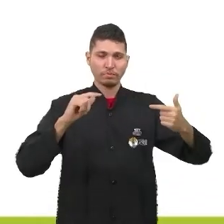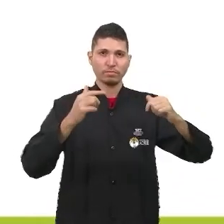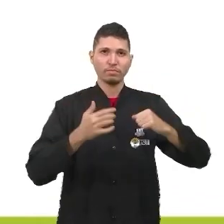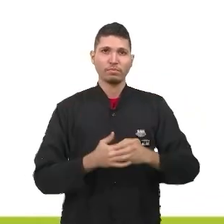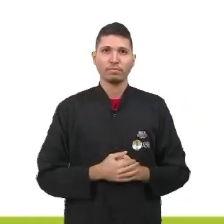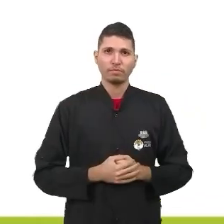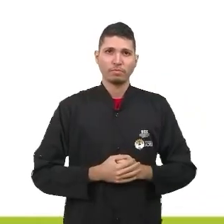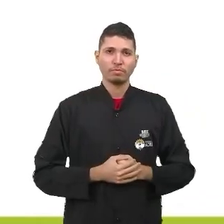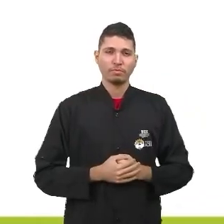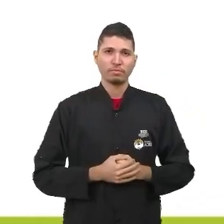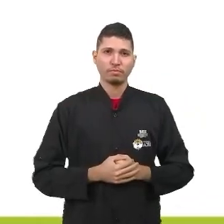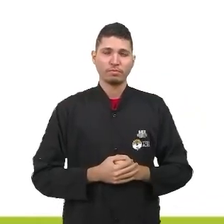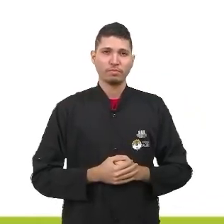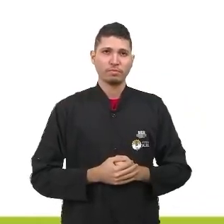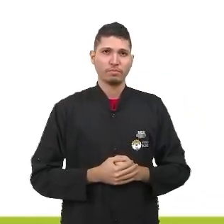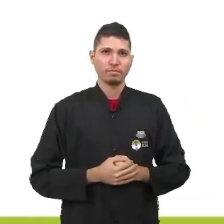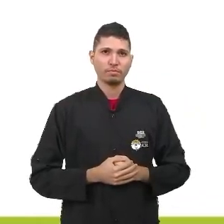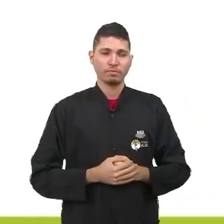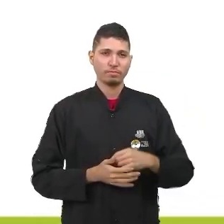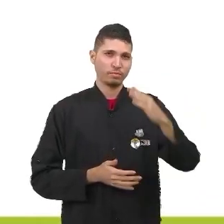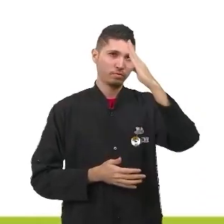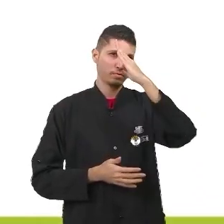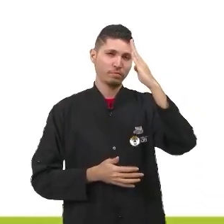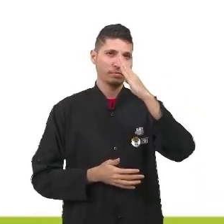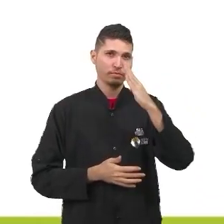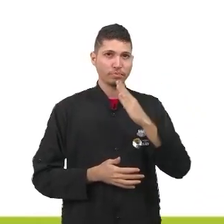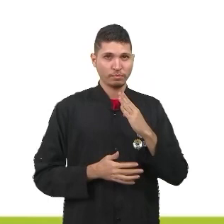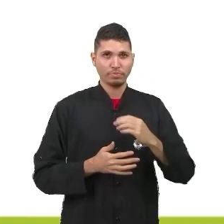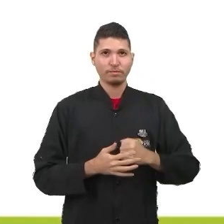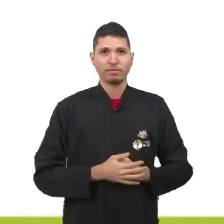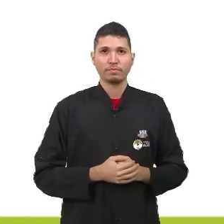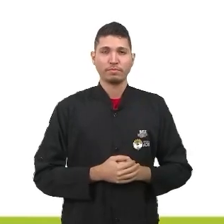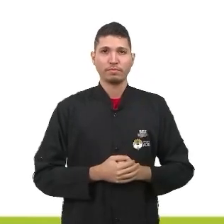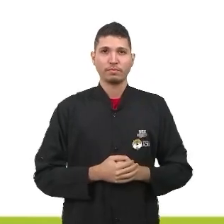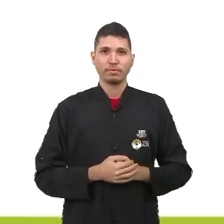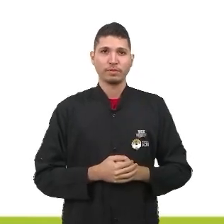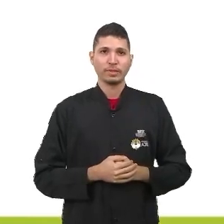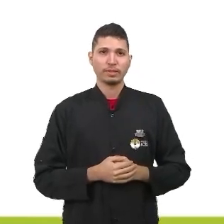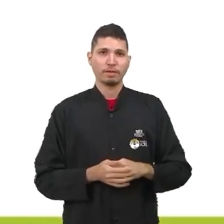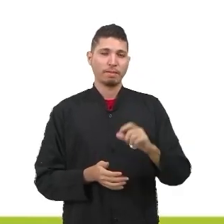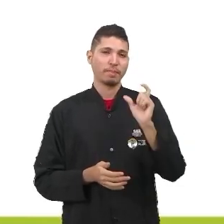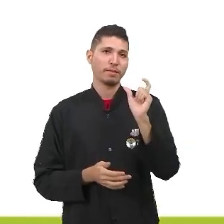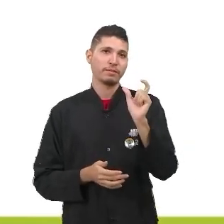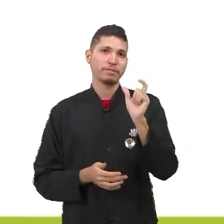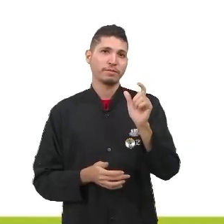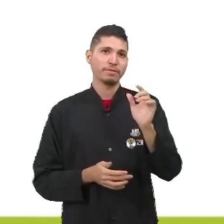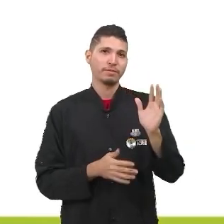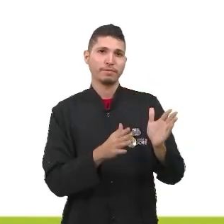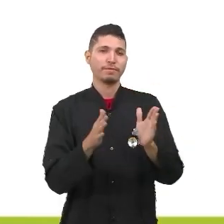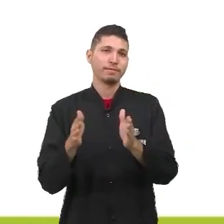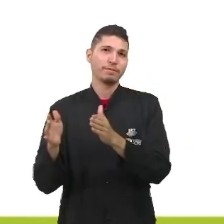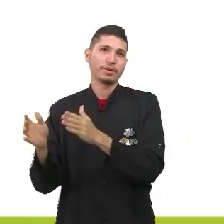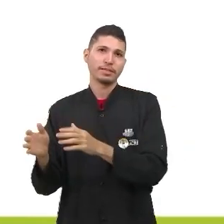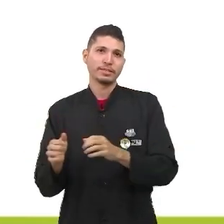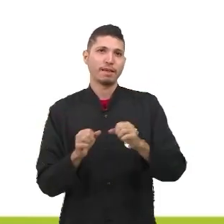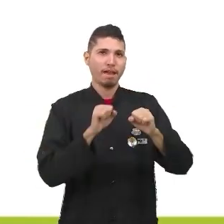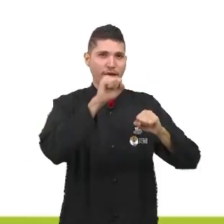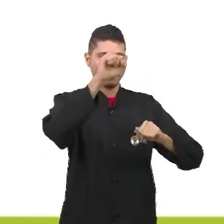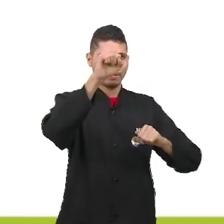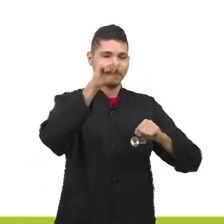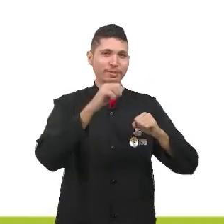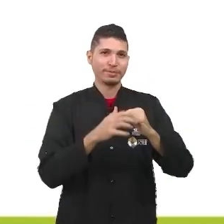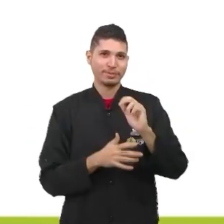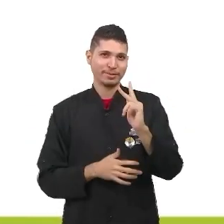ou primeira fase do modernismo, no Brasil é chamada de fase heróica, e se estende de 1922